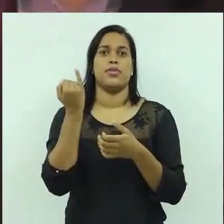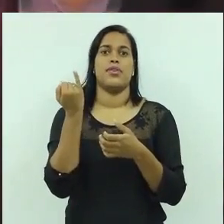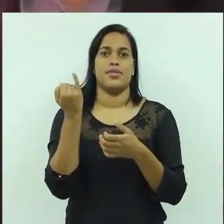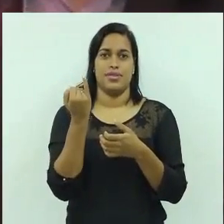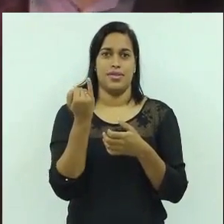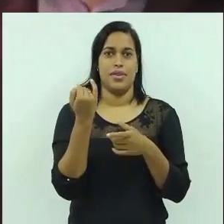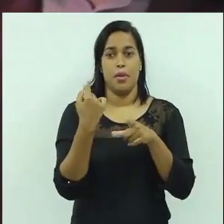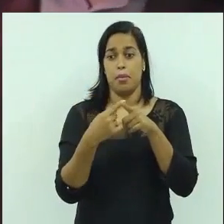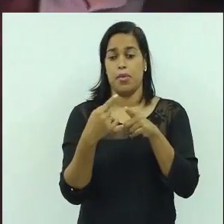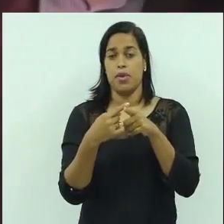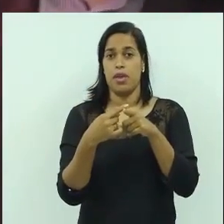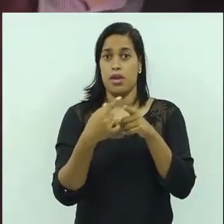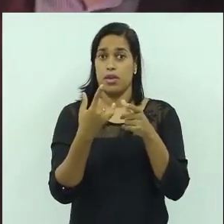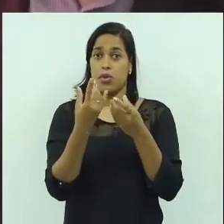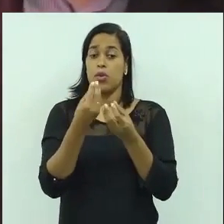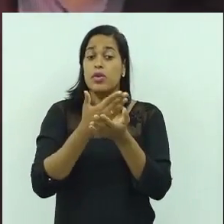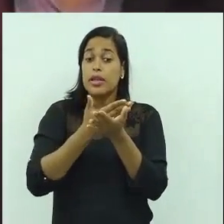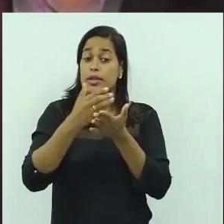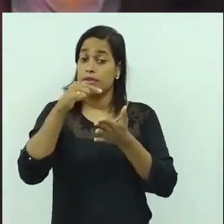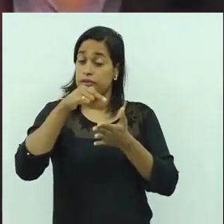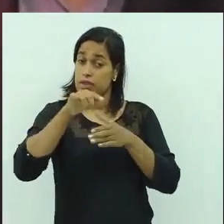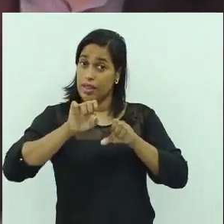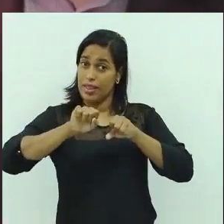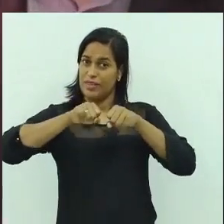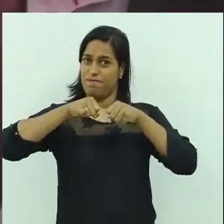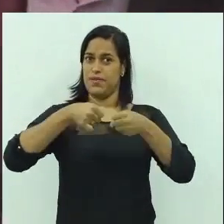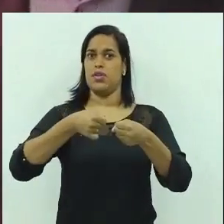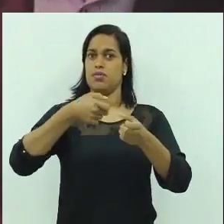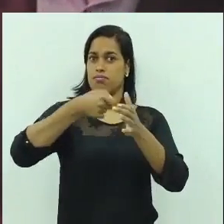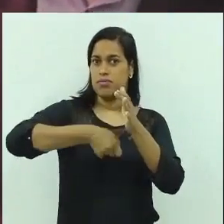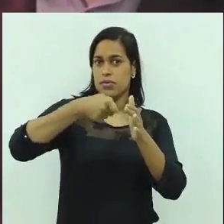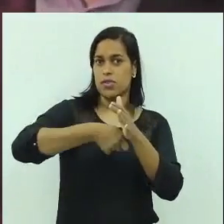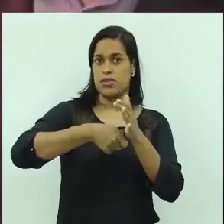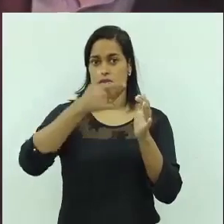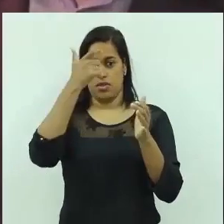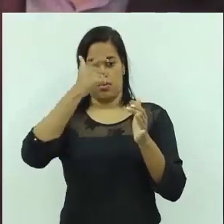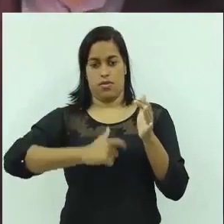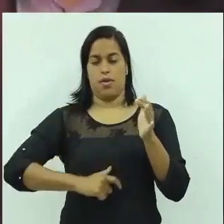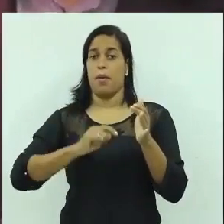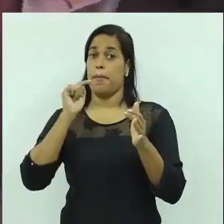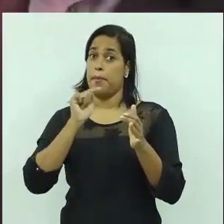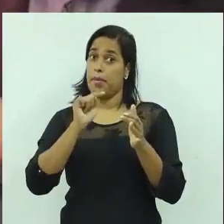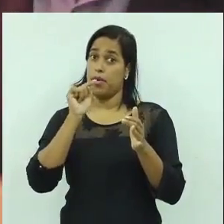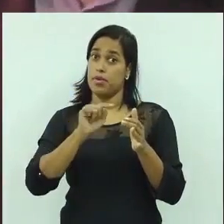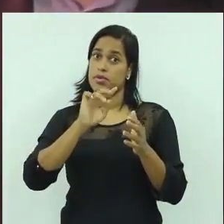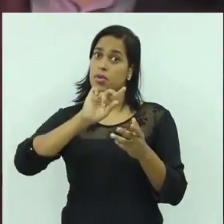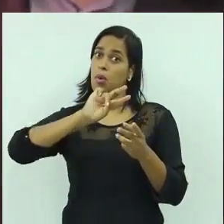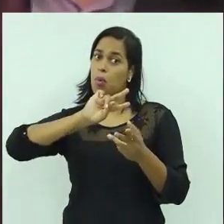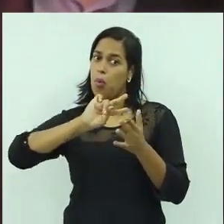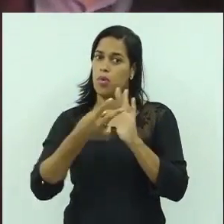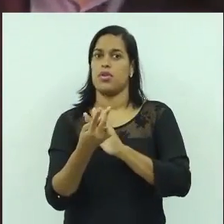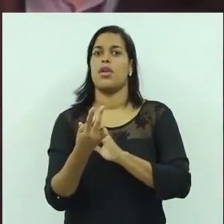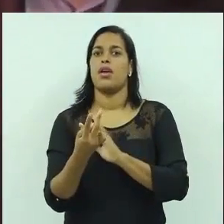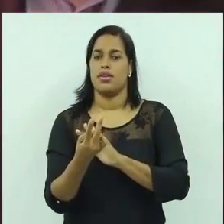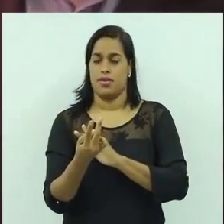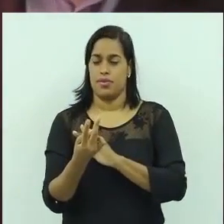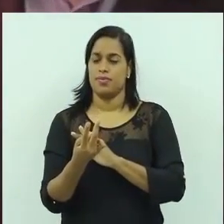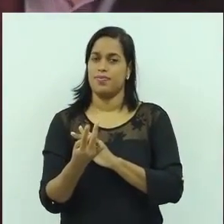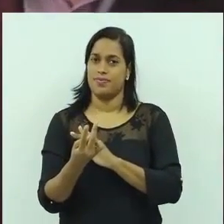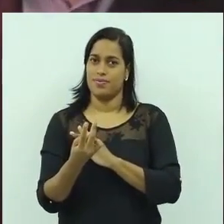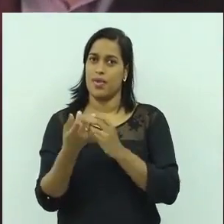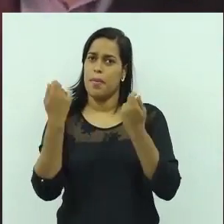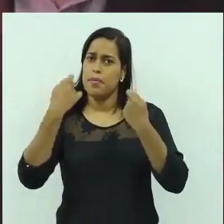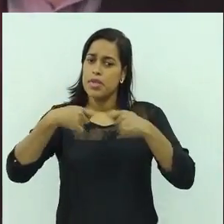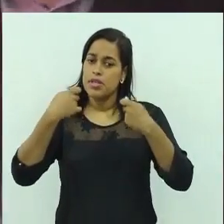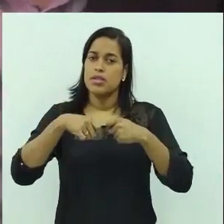de repente, aquilo que você está forçando como um personagem pode ser justamente o contrário. Então, eu sempre